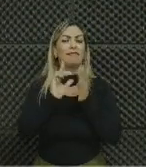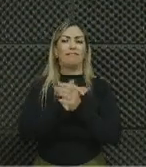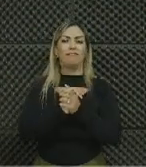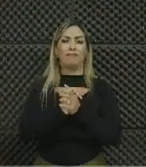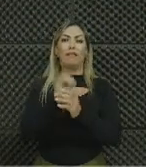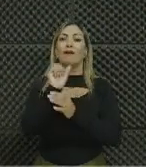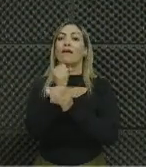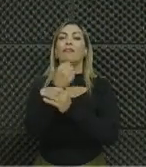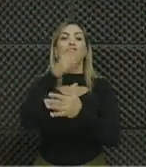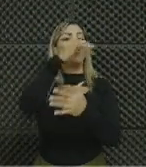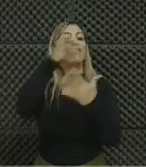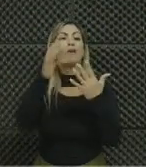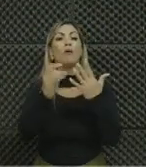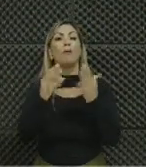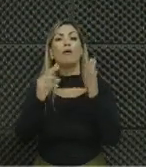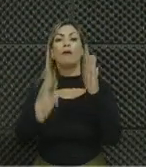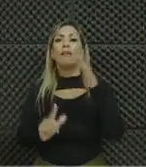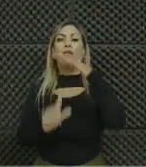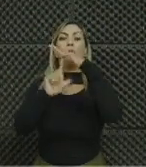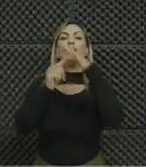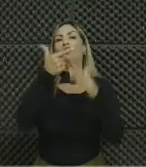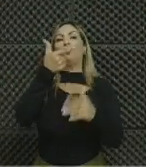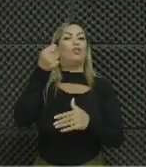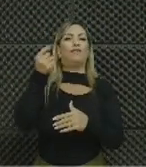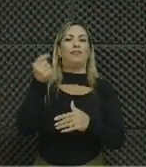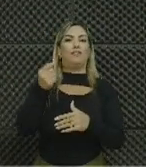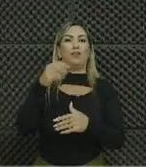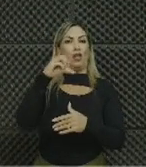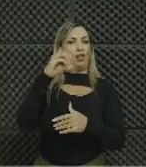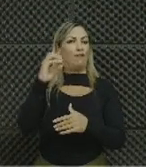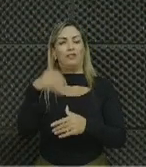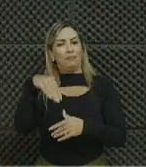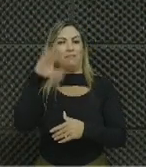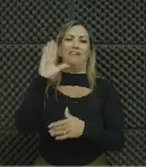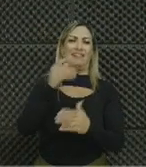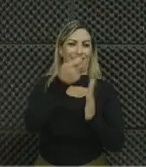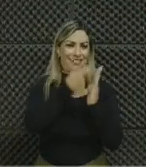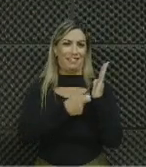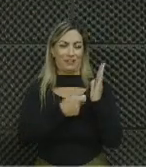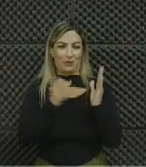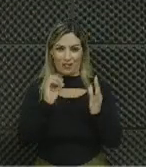cada competência? Porque aí é 900 mais e a gente parte para o abraço,